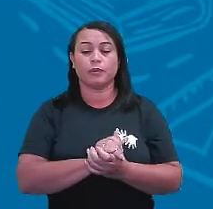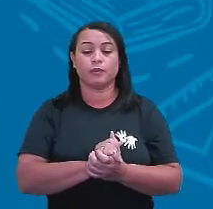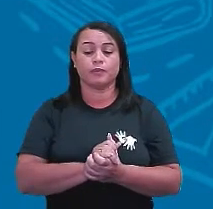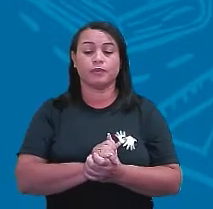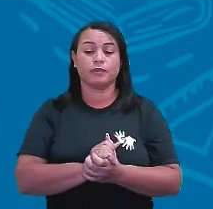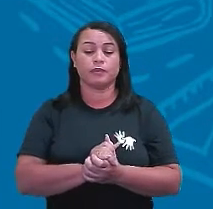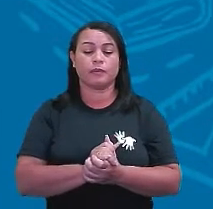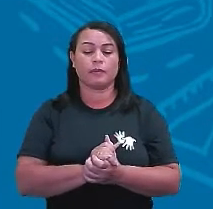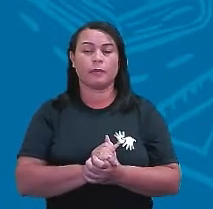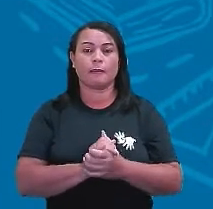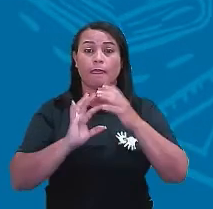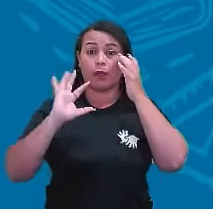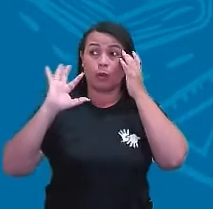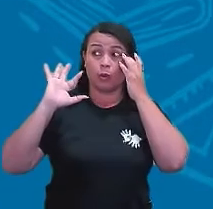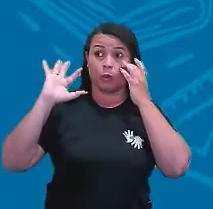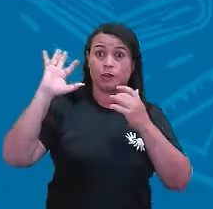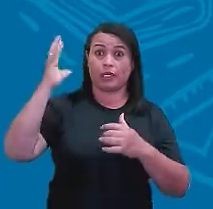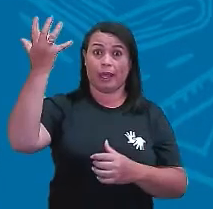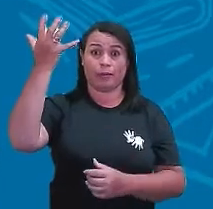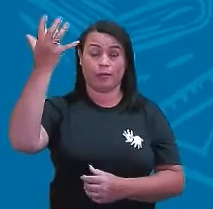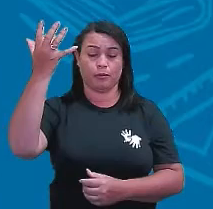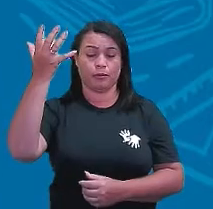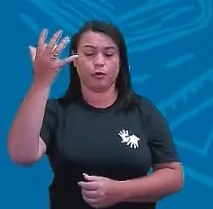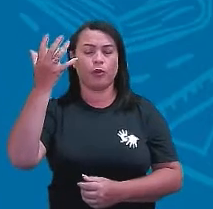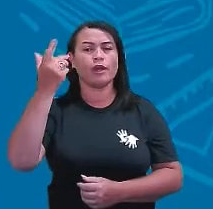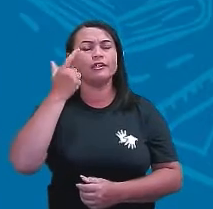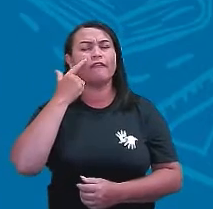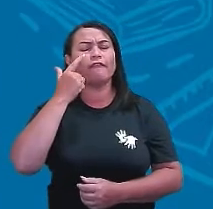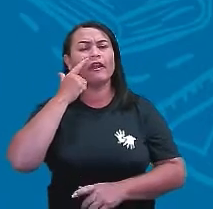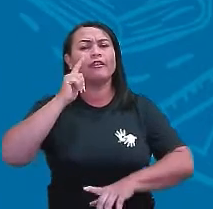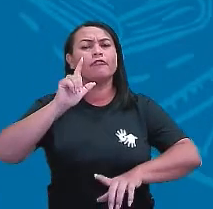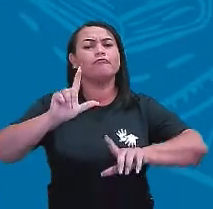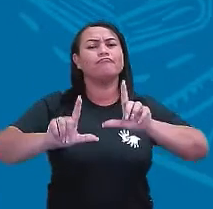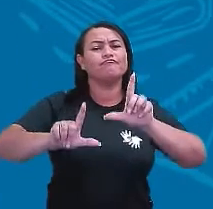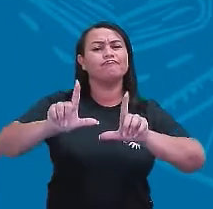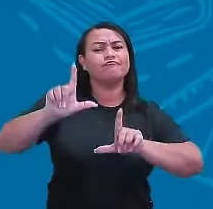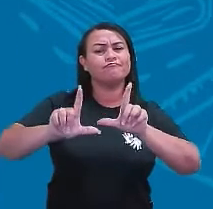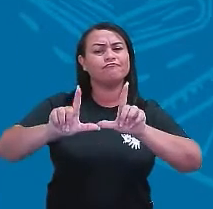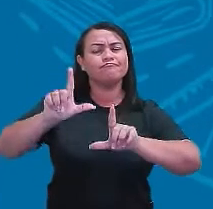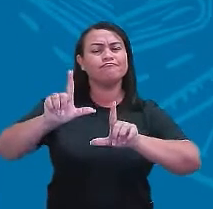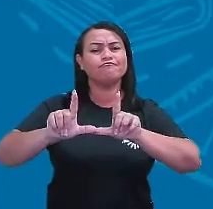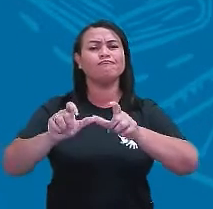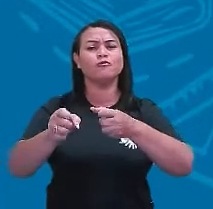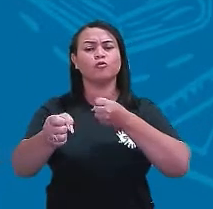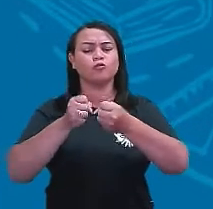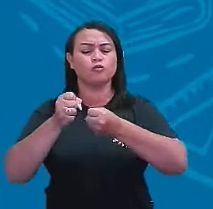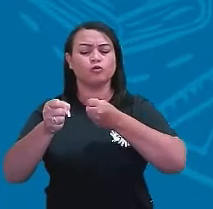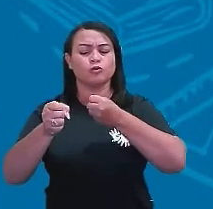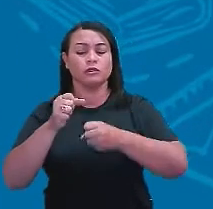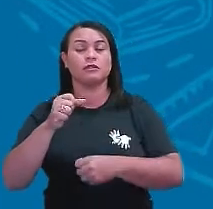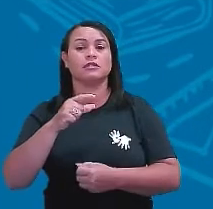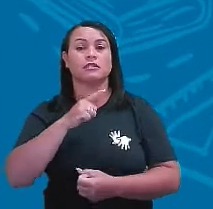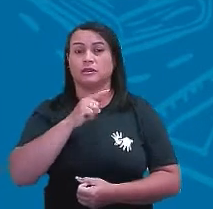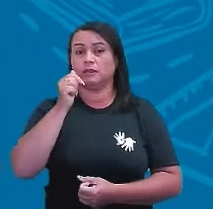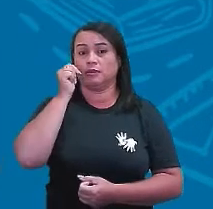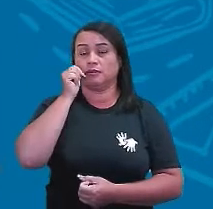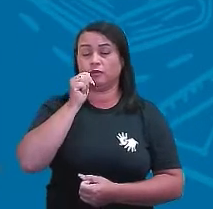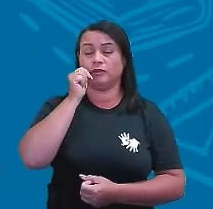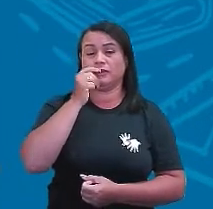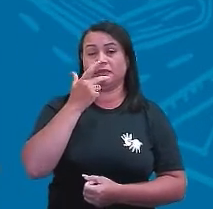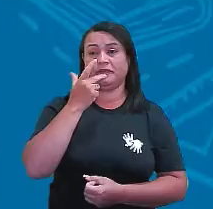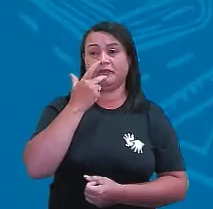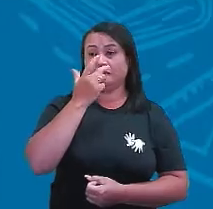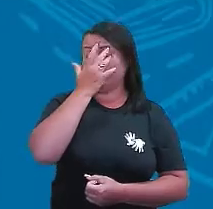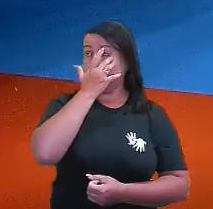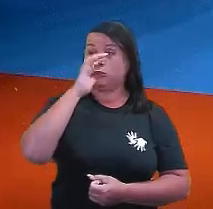tempo, quando a gente está assistindo os telejornais, tem lá a jornalista que fala do